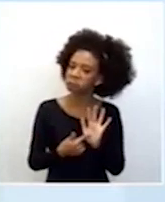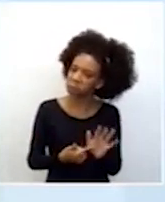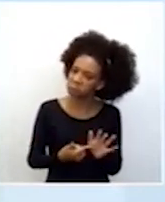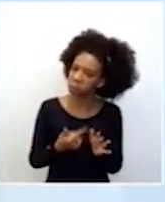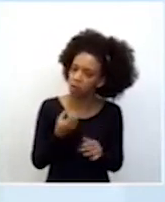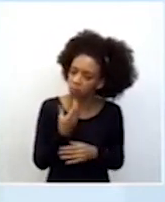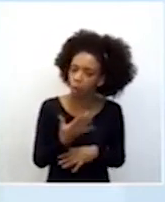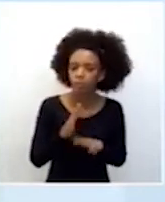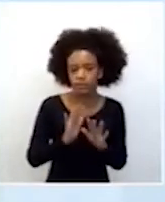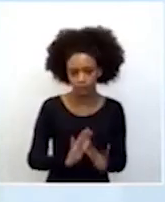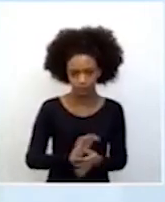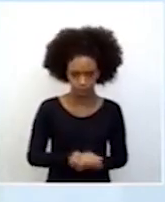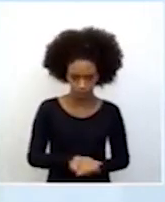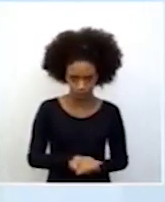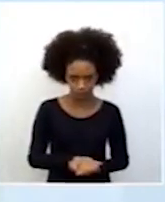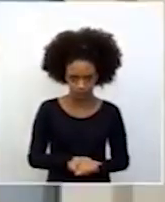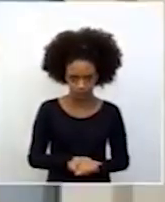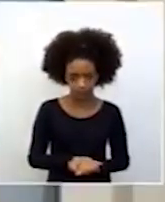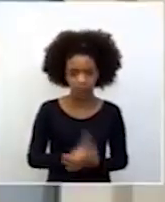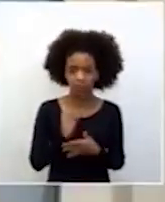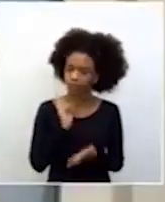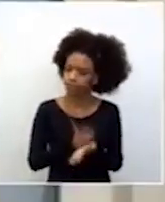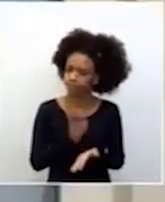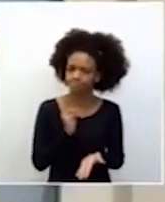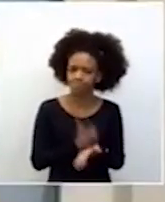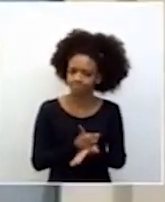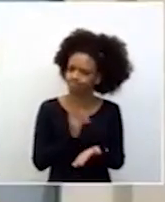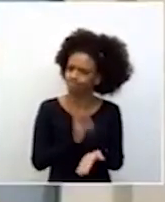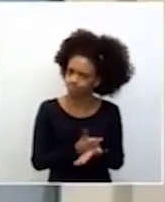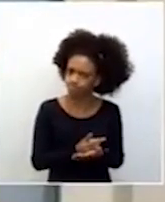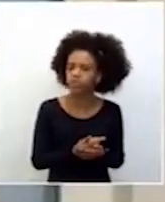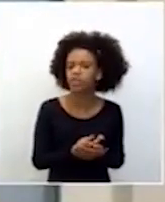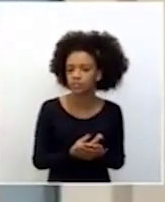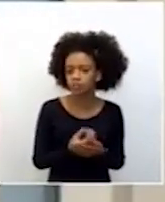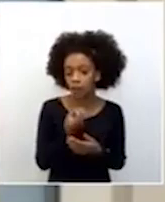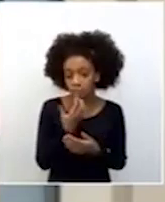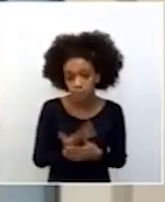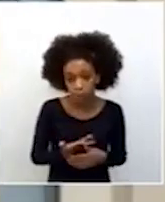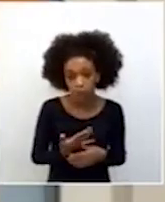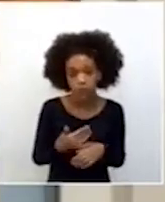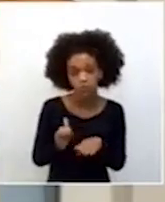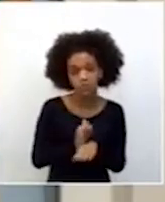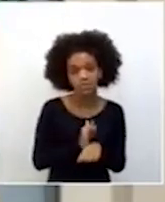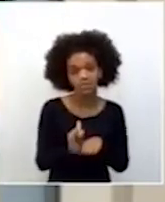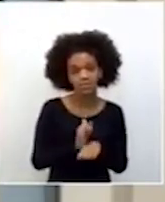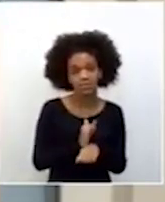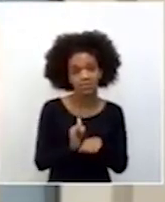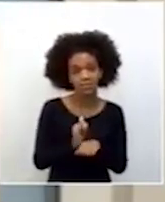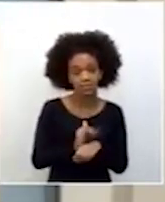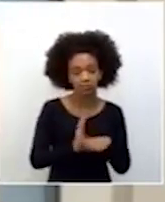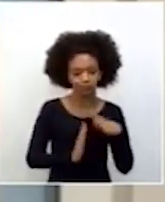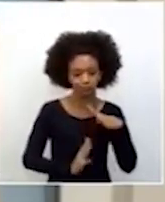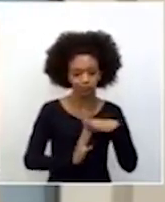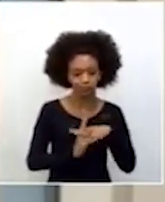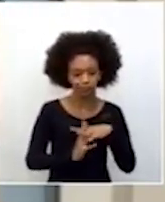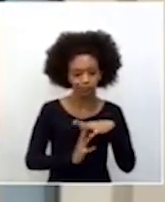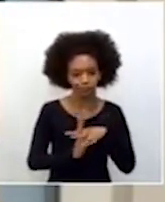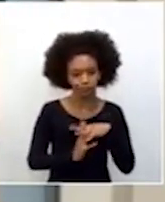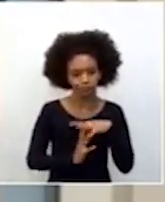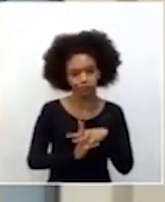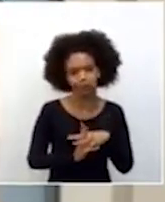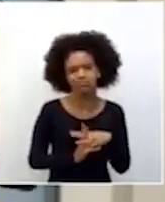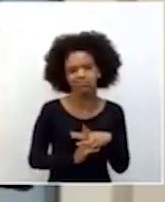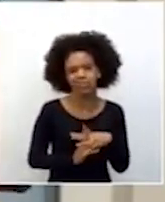essenciais. Bom, muito frequentes e muito essenciais são essas técnicas de exagero mesmo,